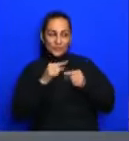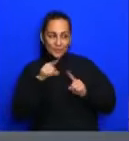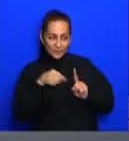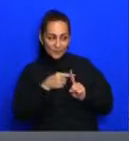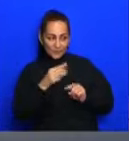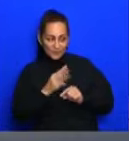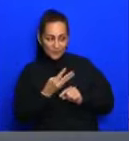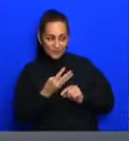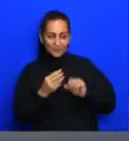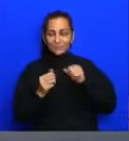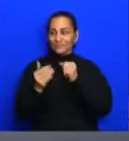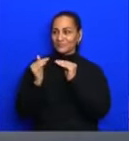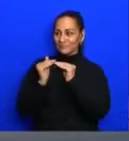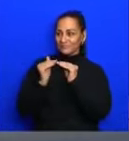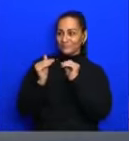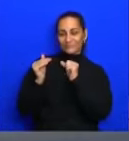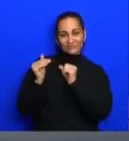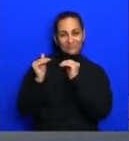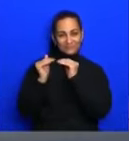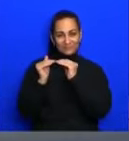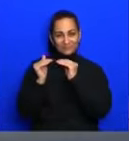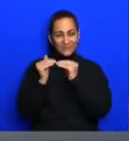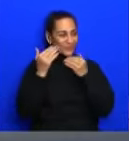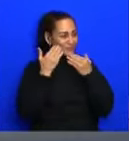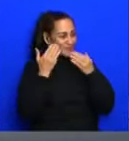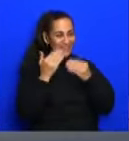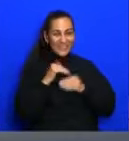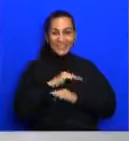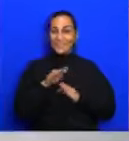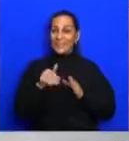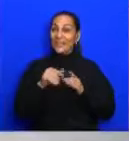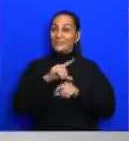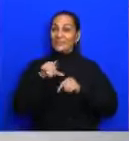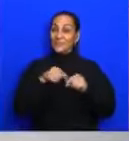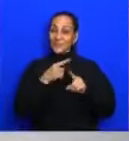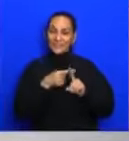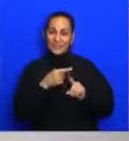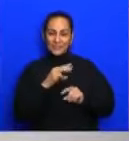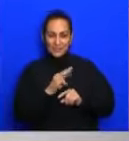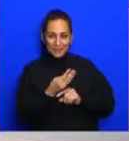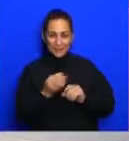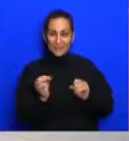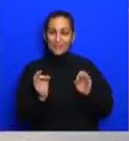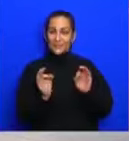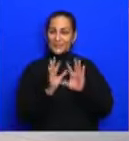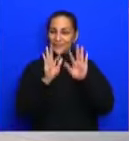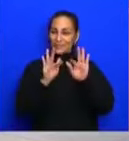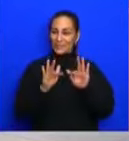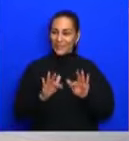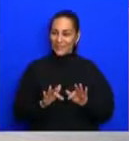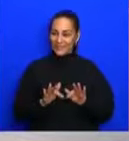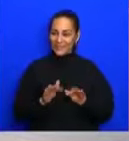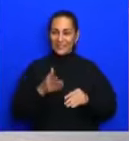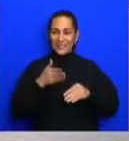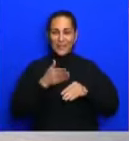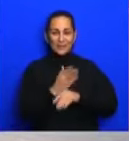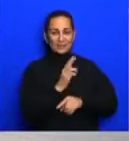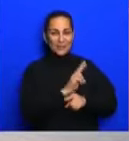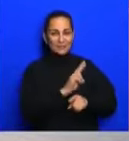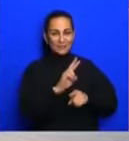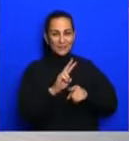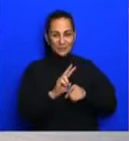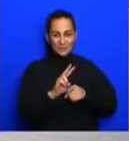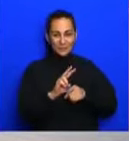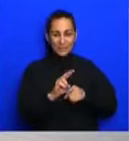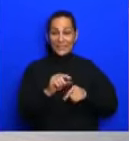Mais Milionária? Sim, confirmo. Sim, confirmo. Muito obrigada. Essa foi a Mais Milionária, sorteio realizado e validado pelas